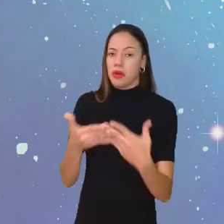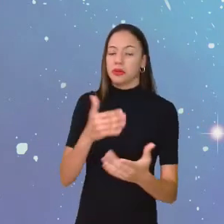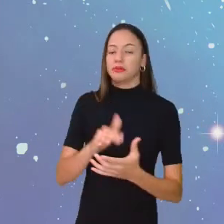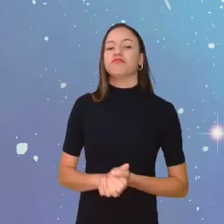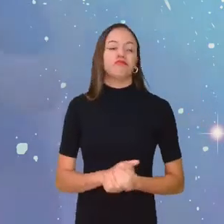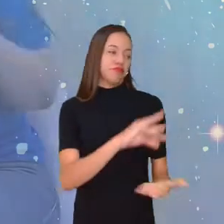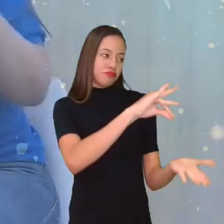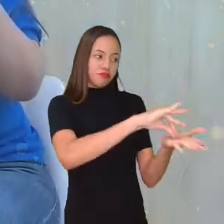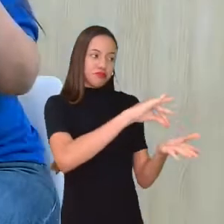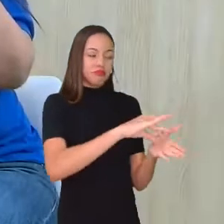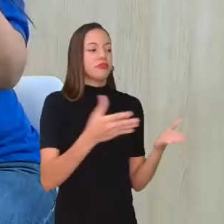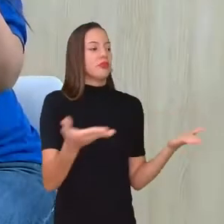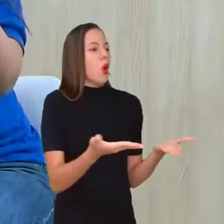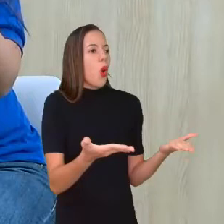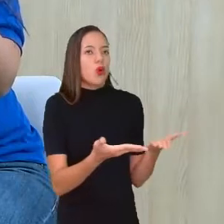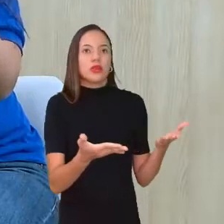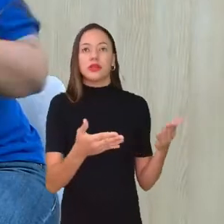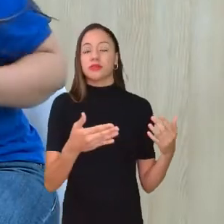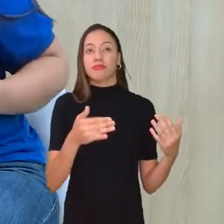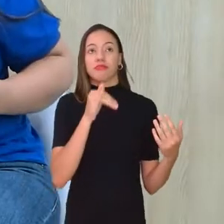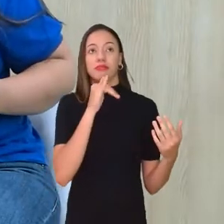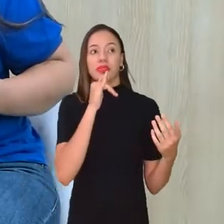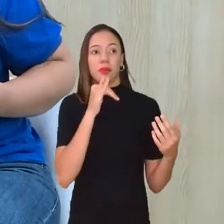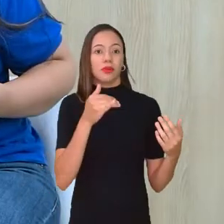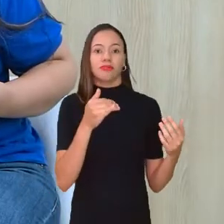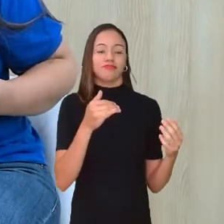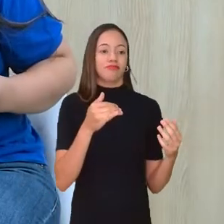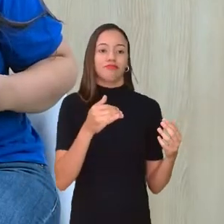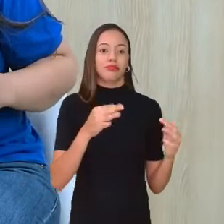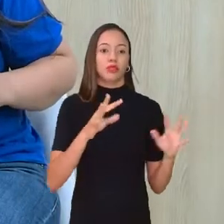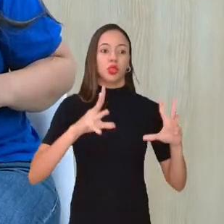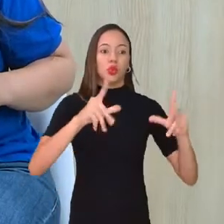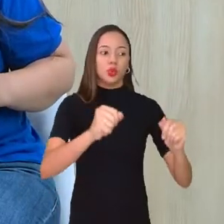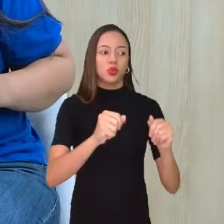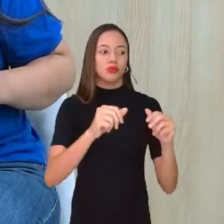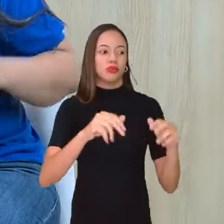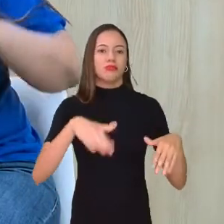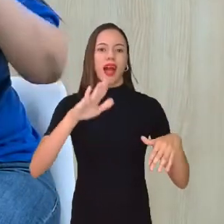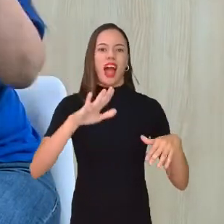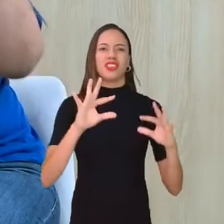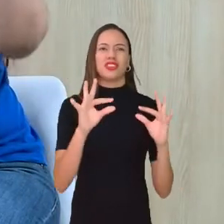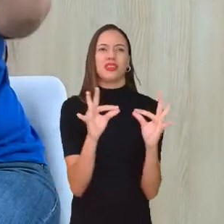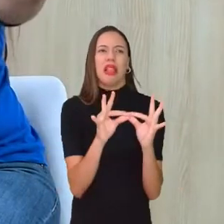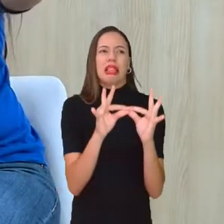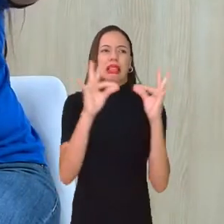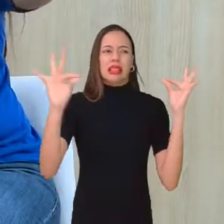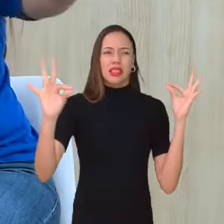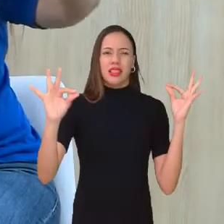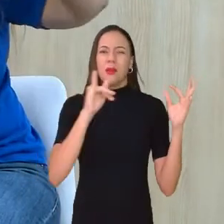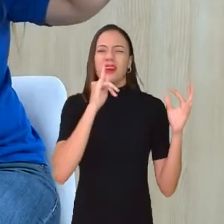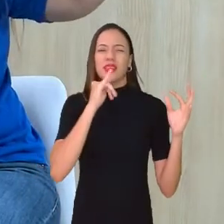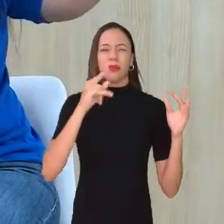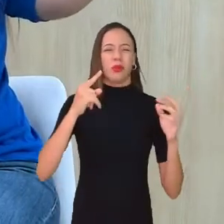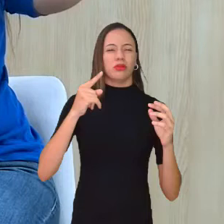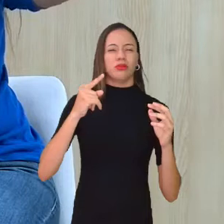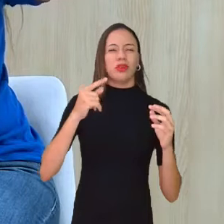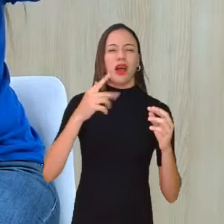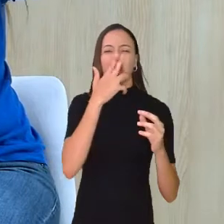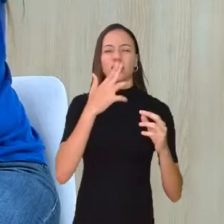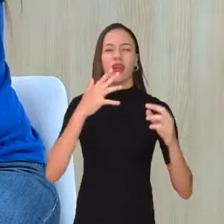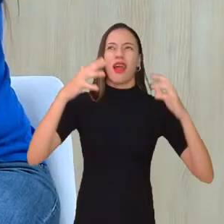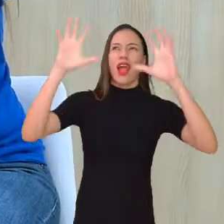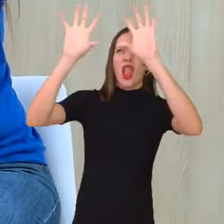coisas estão cada vez mais distantes. Por isso nuvem, talvez, né, Tiago? Uma coisa mais distante. A gente